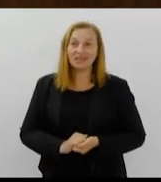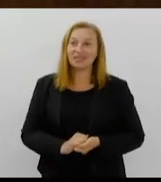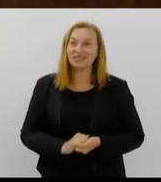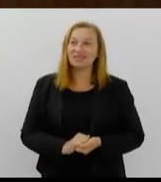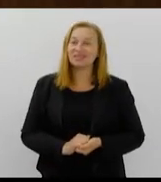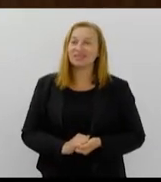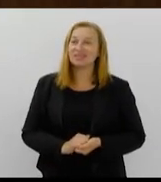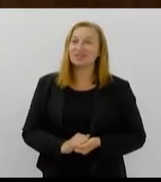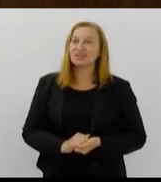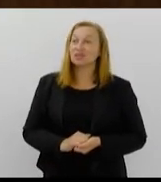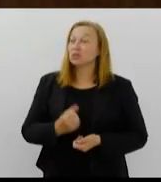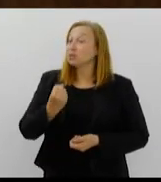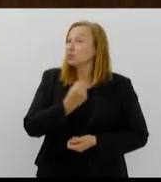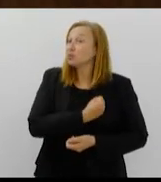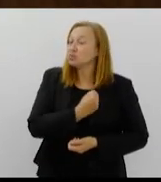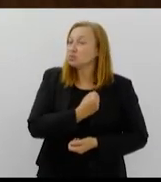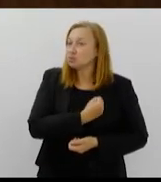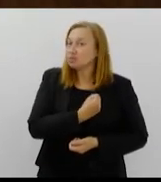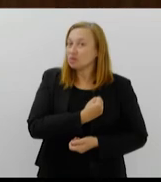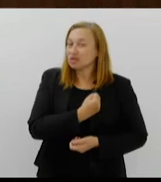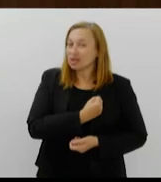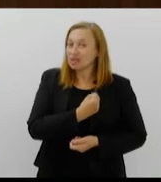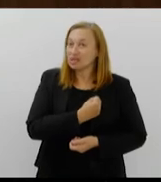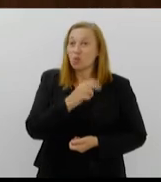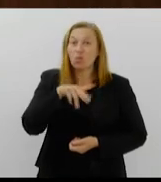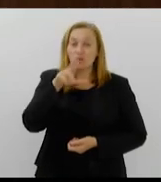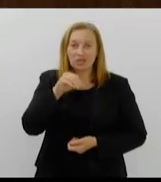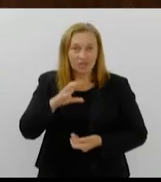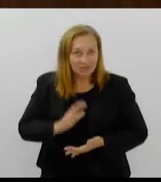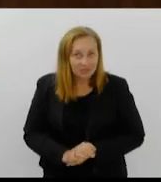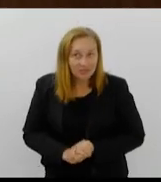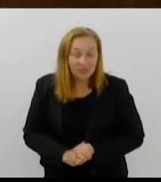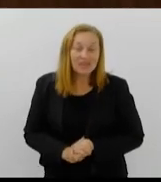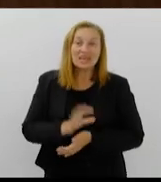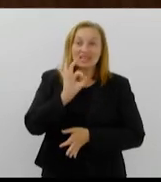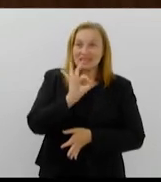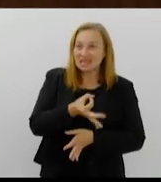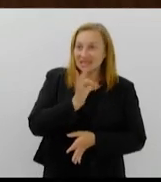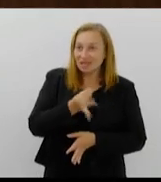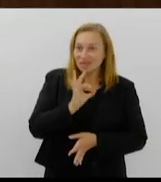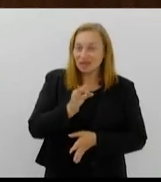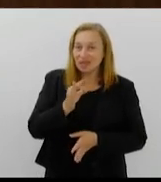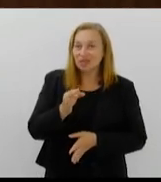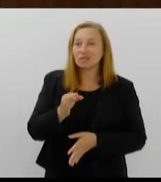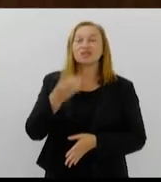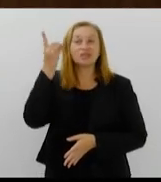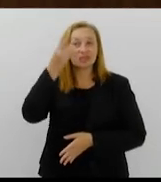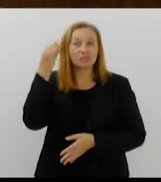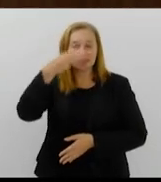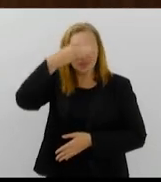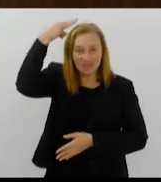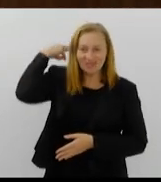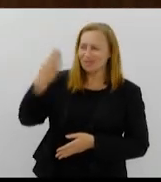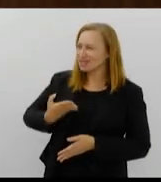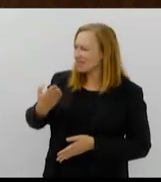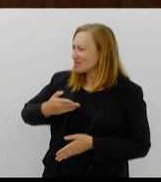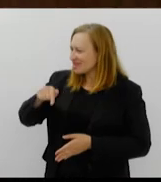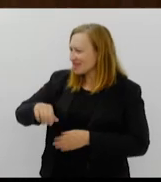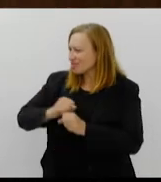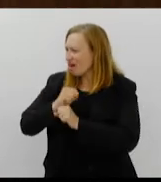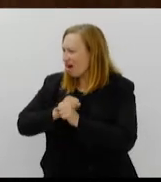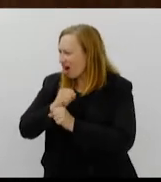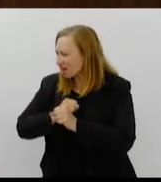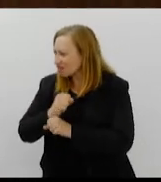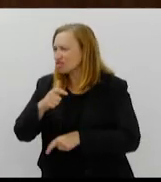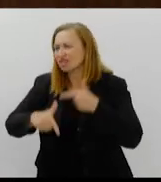por unanimidade. E, evidentemente, deputado Márcio Pacheco foi nosso companheiro aqui por muitos